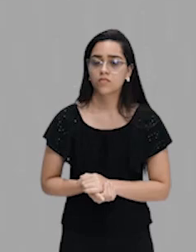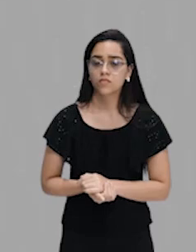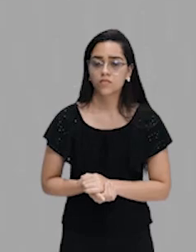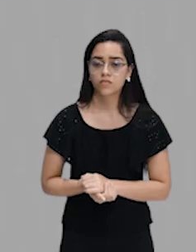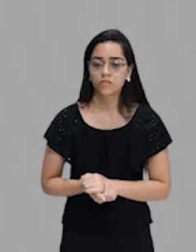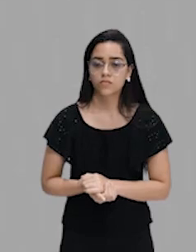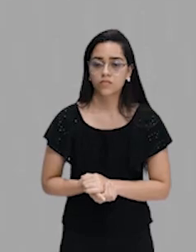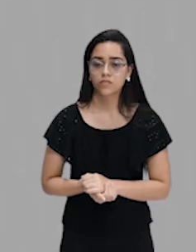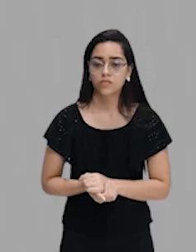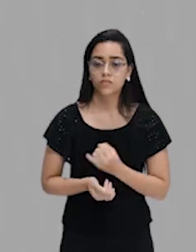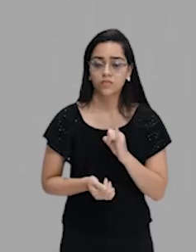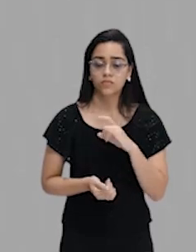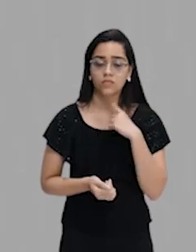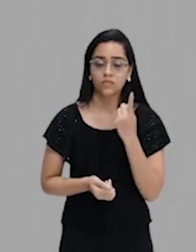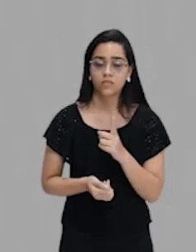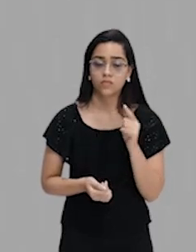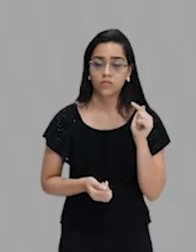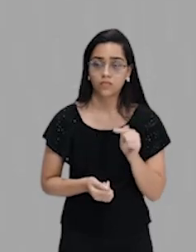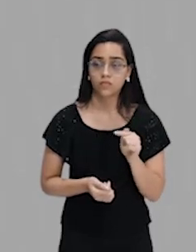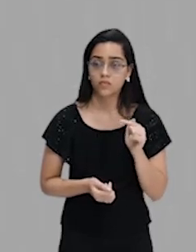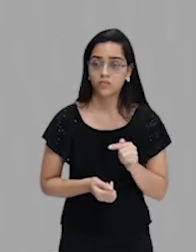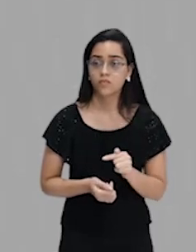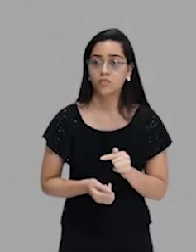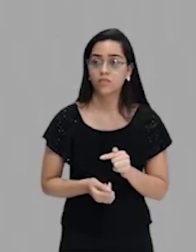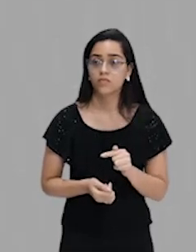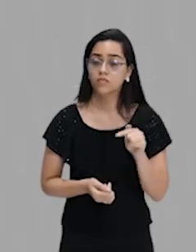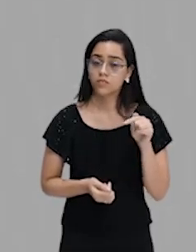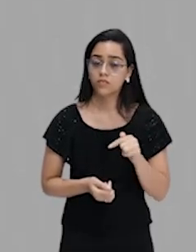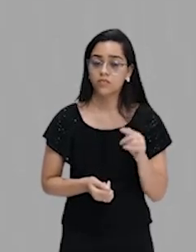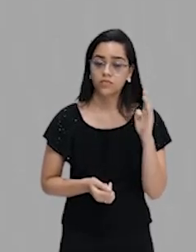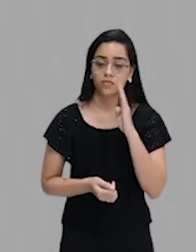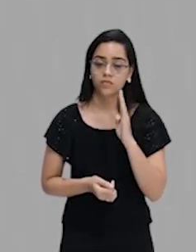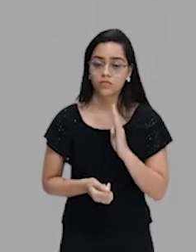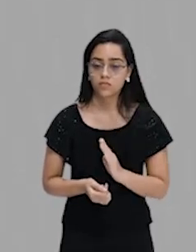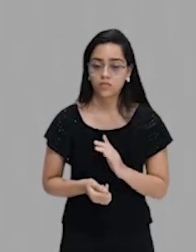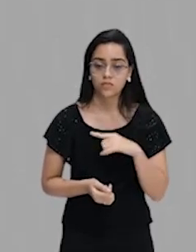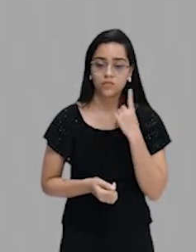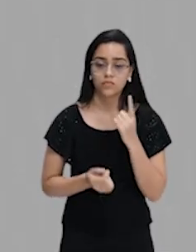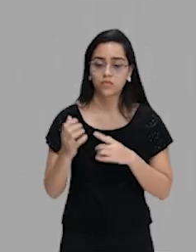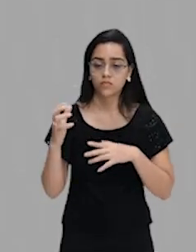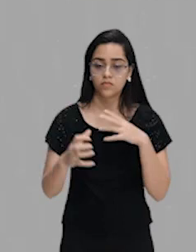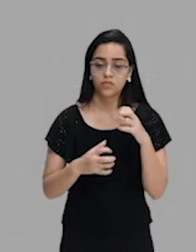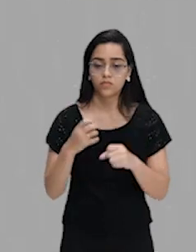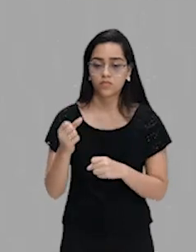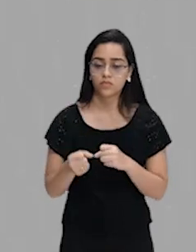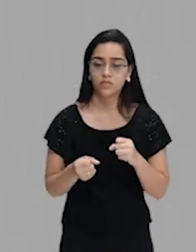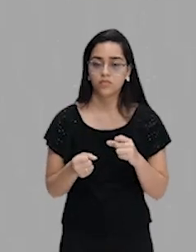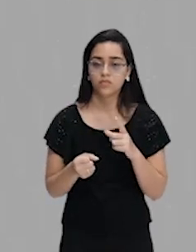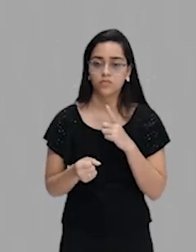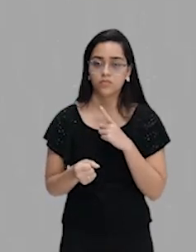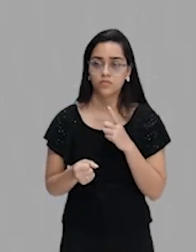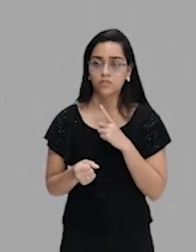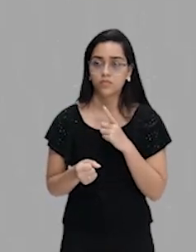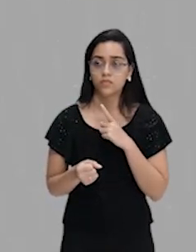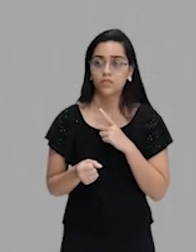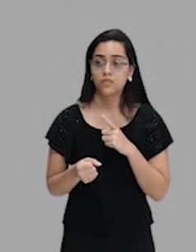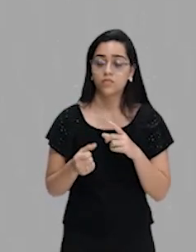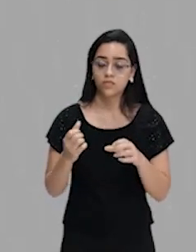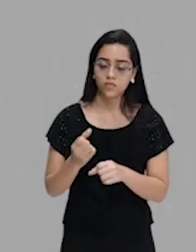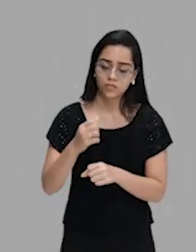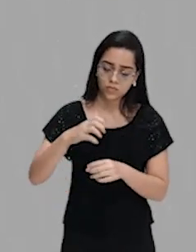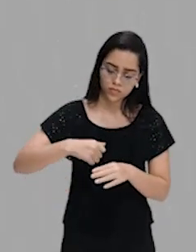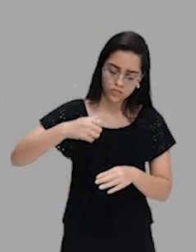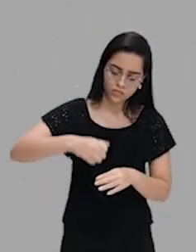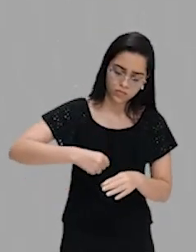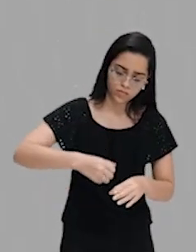Então, se nós estamos aqui, né, no Brasil, e se nós cavarmos um poço em linha reta, nós iremos chegar no Japão,